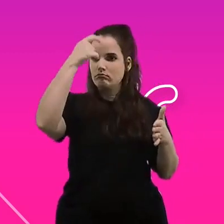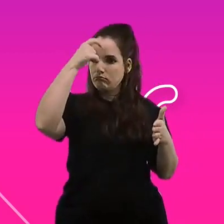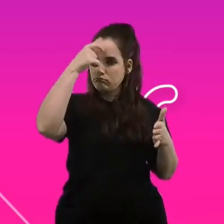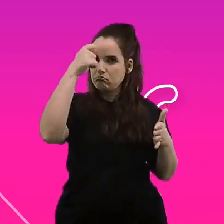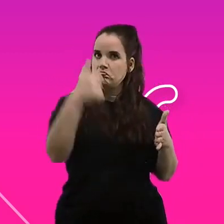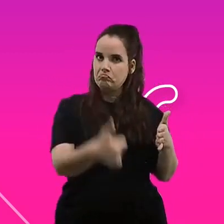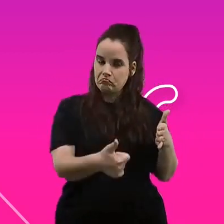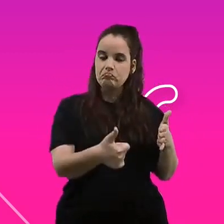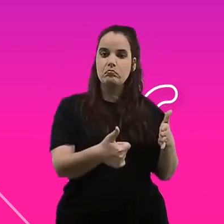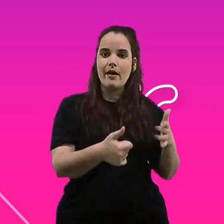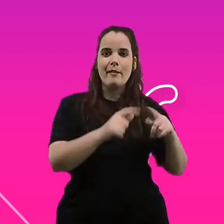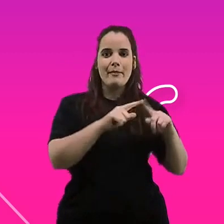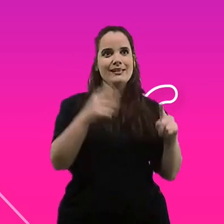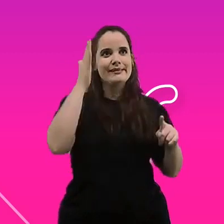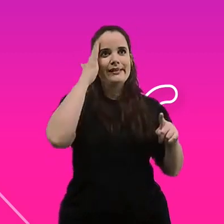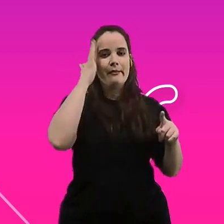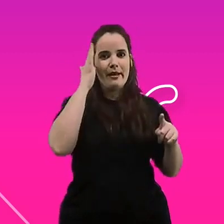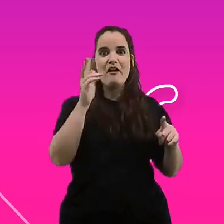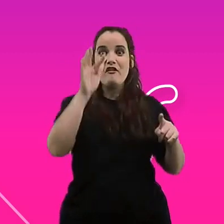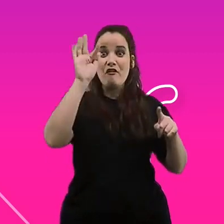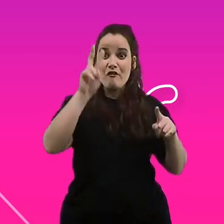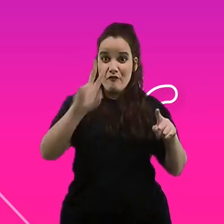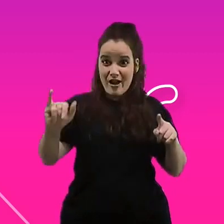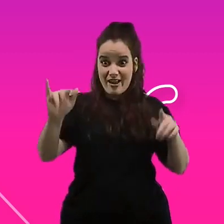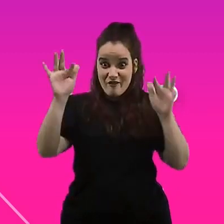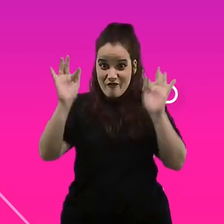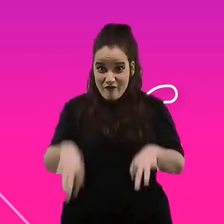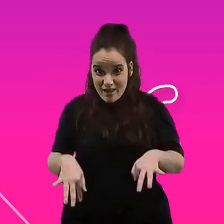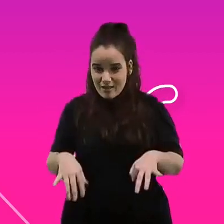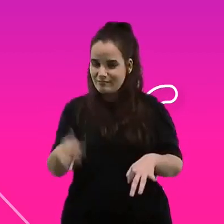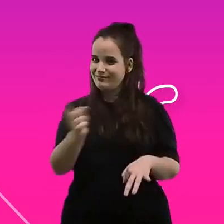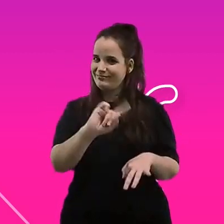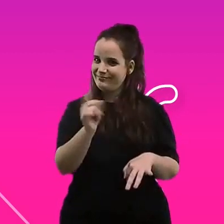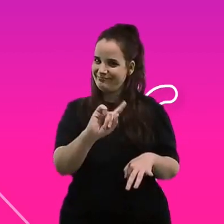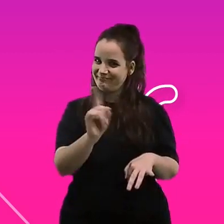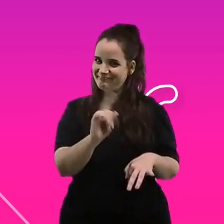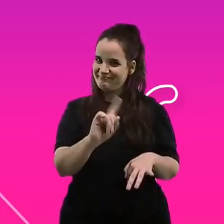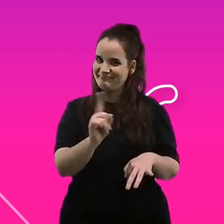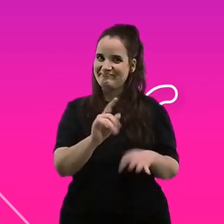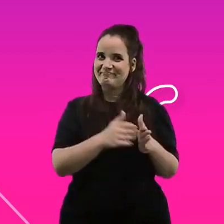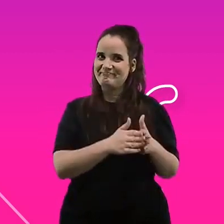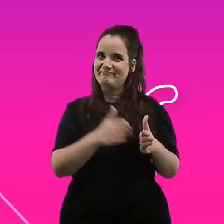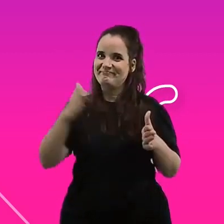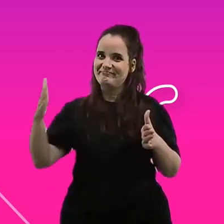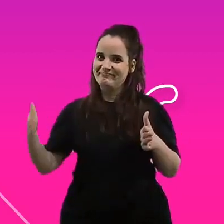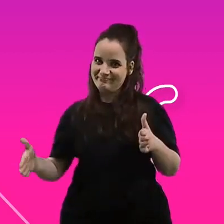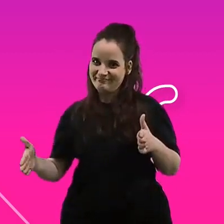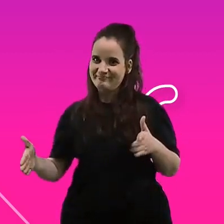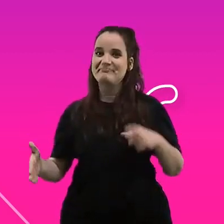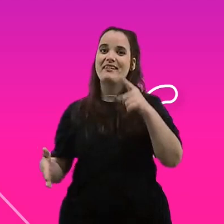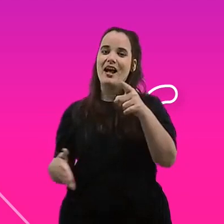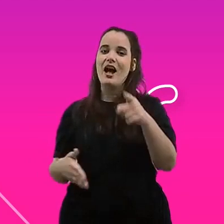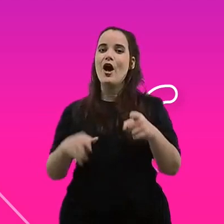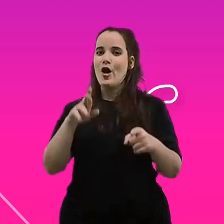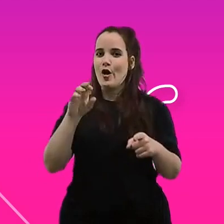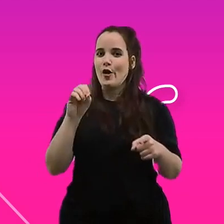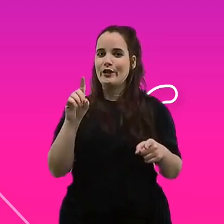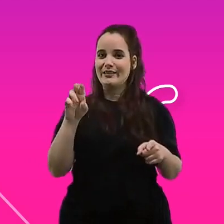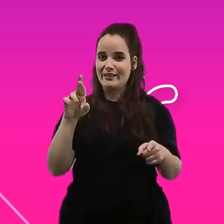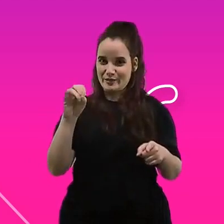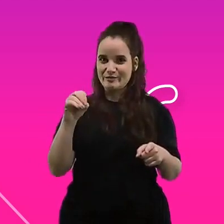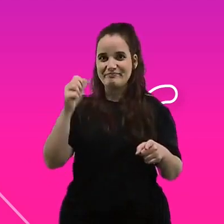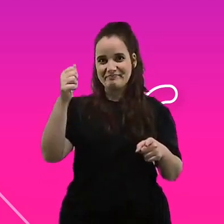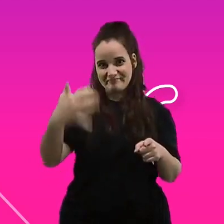né, dentro das suas casas, o comportamento começou a mudar, e foi justamente o fenômeno que o Rodrigo comentou, né, Cunha, que foi o de